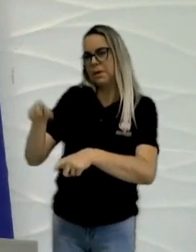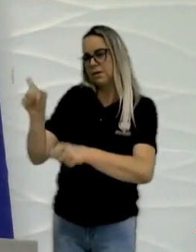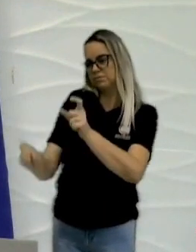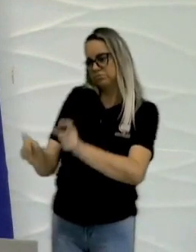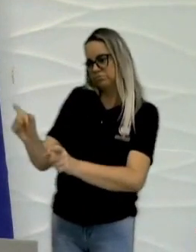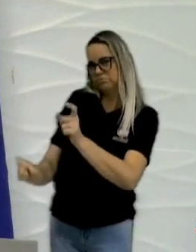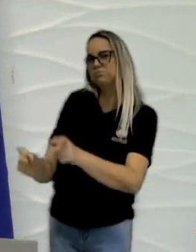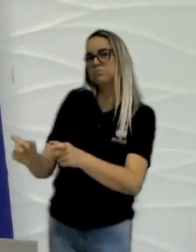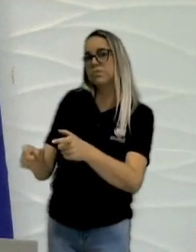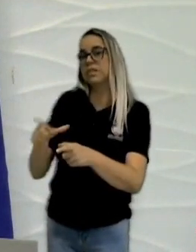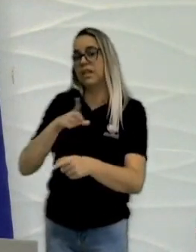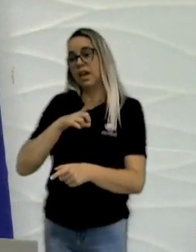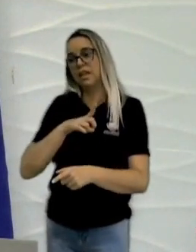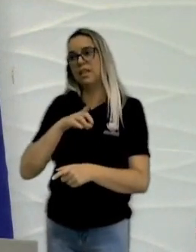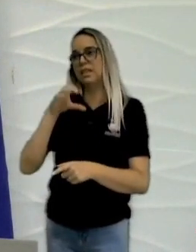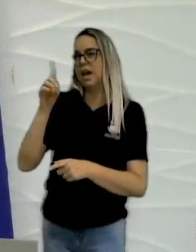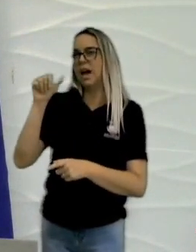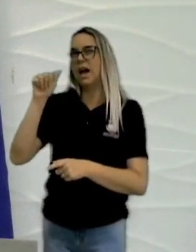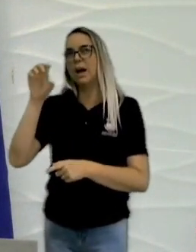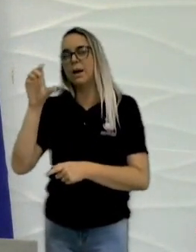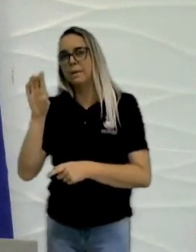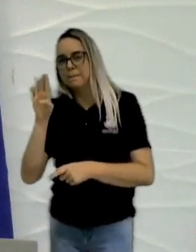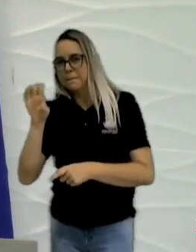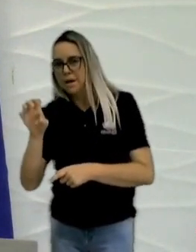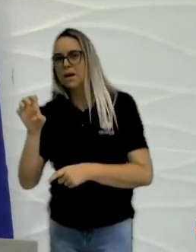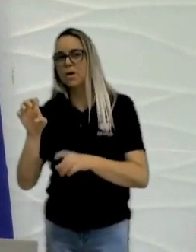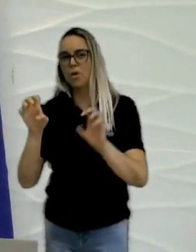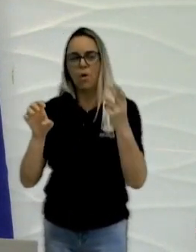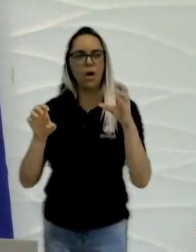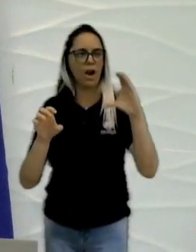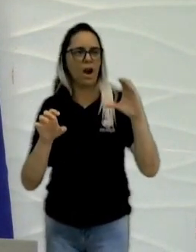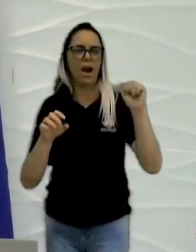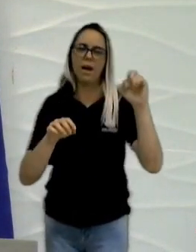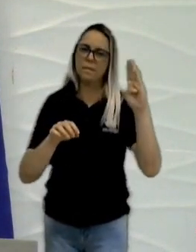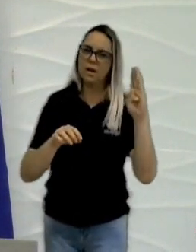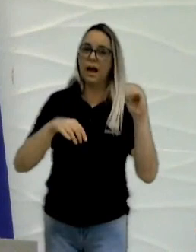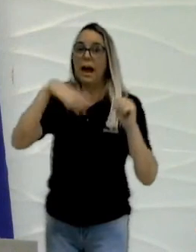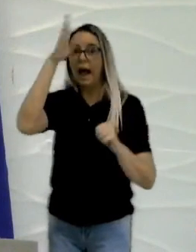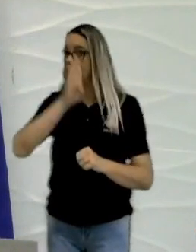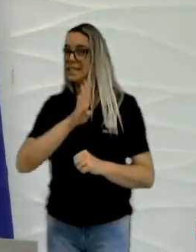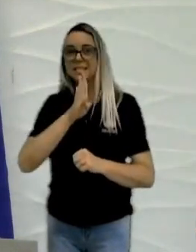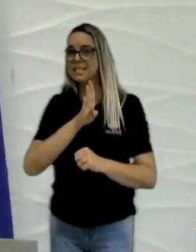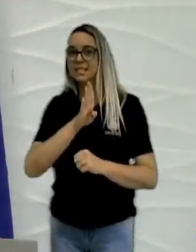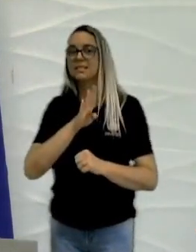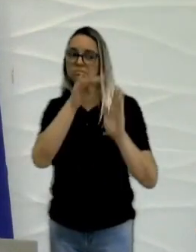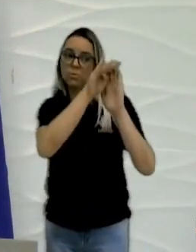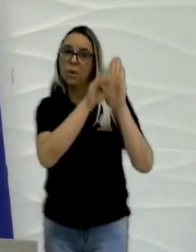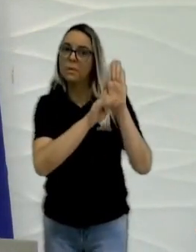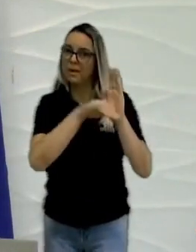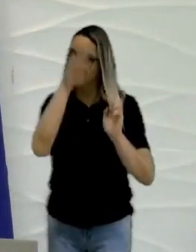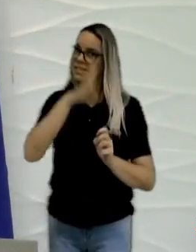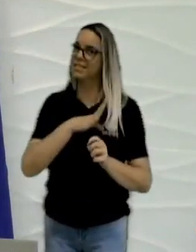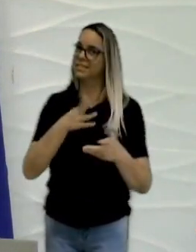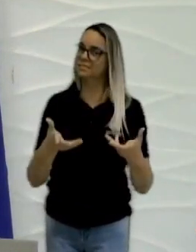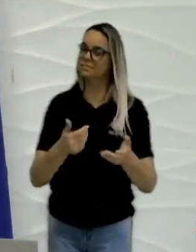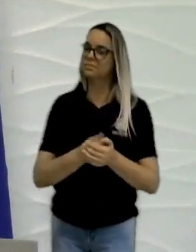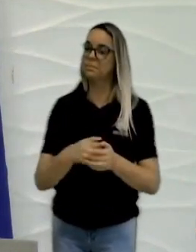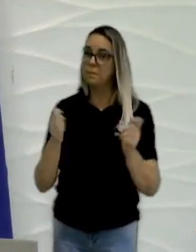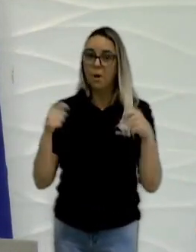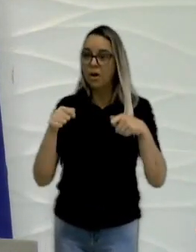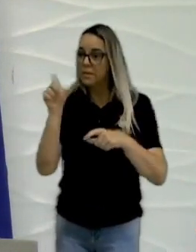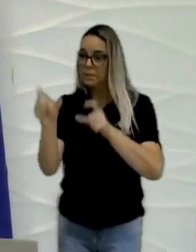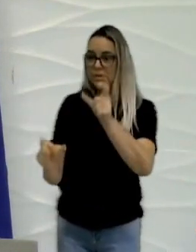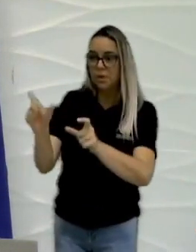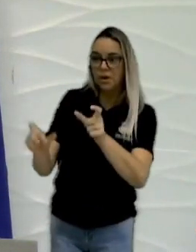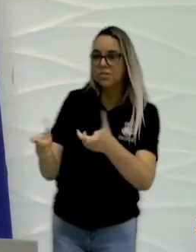agricultores que têm DAP ou CAF válido. Né, totalmente gratuito. Então, nesse primeiro momento, as pessoas que